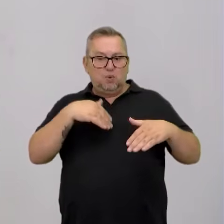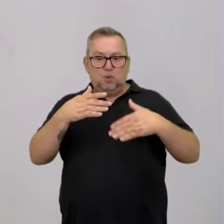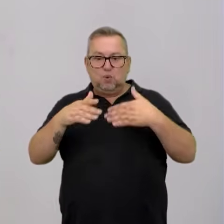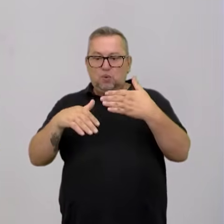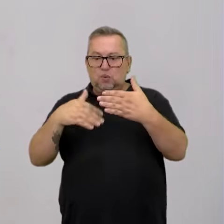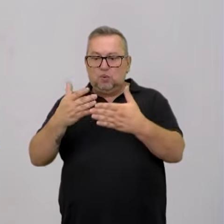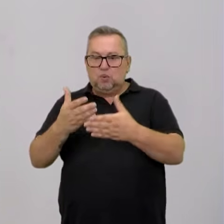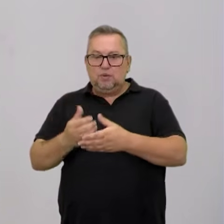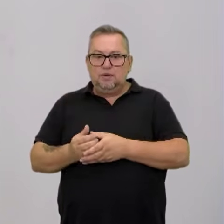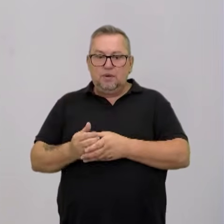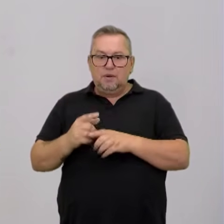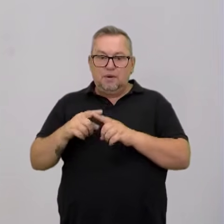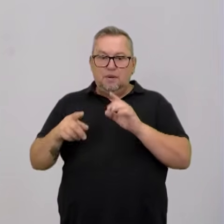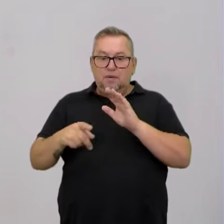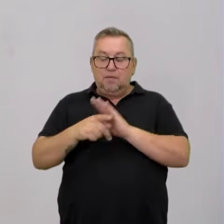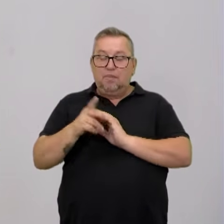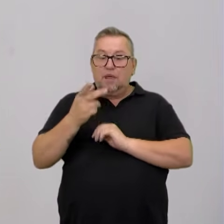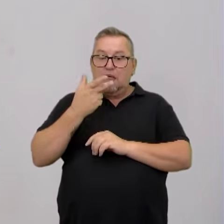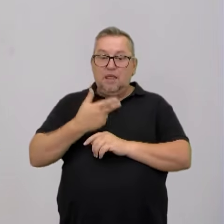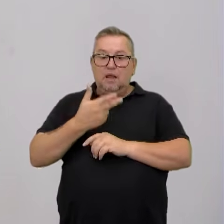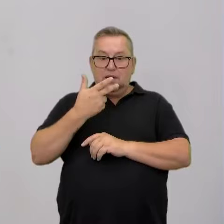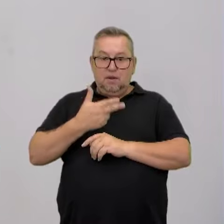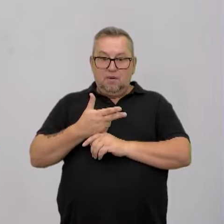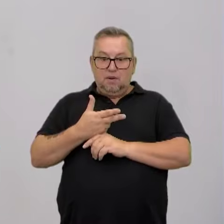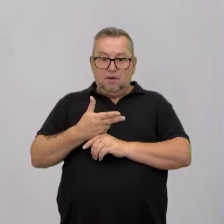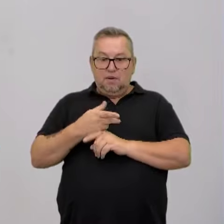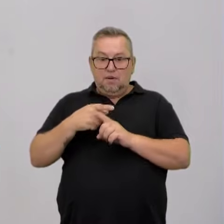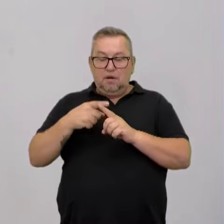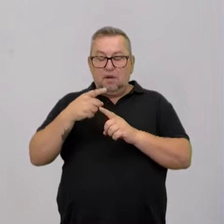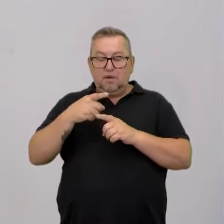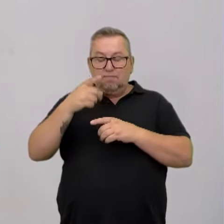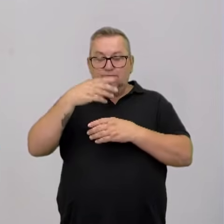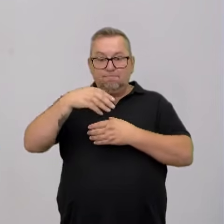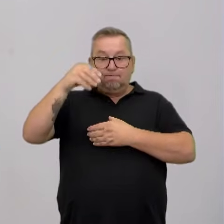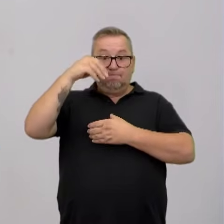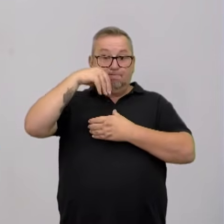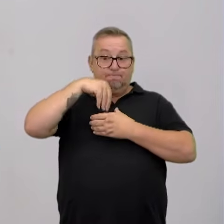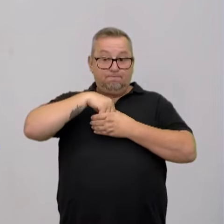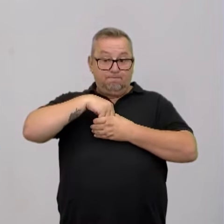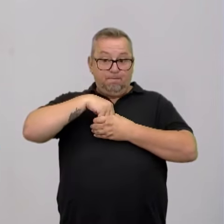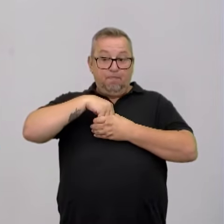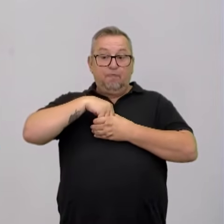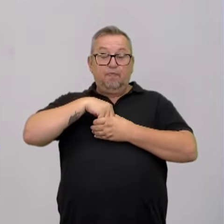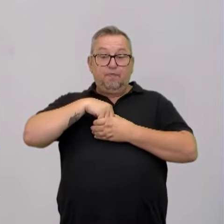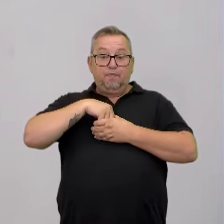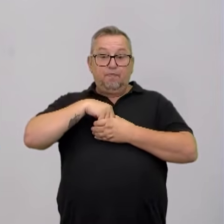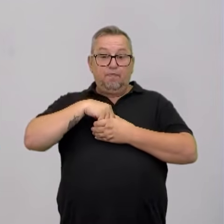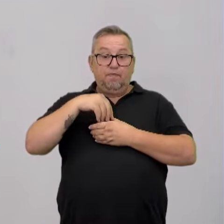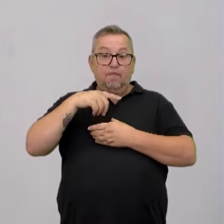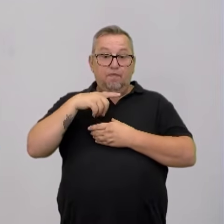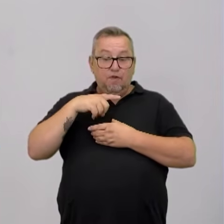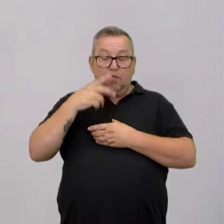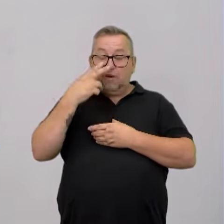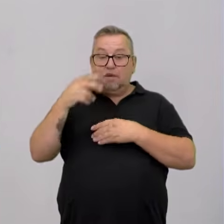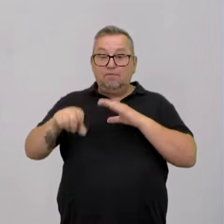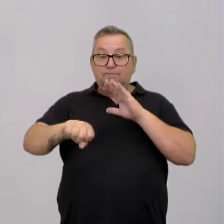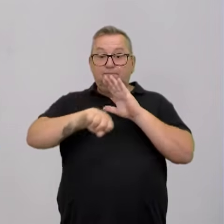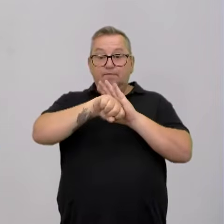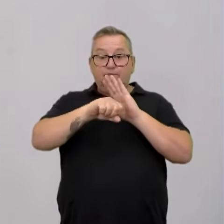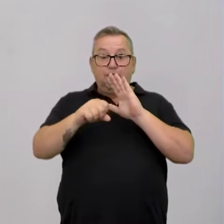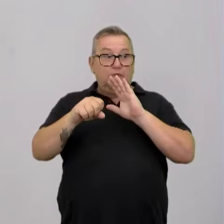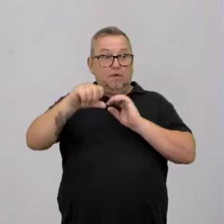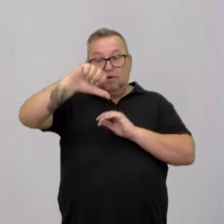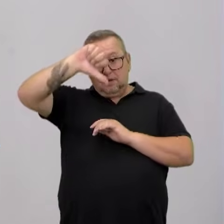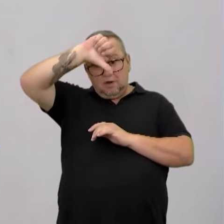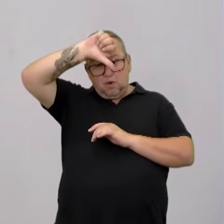aí da língua, conscientemente e inconscientemente, nós vamos criando aí estereótipos. Eu já dei